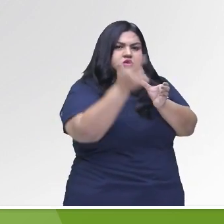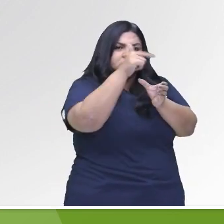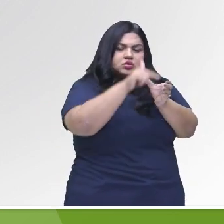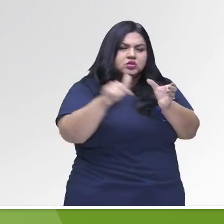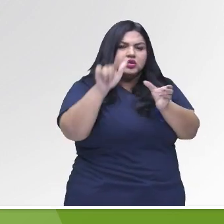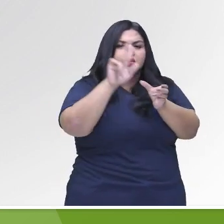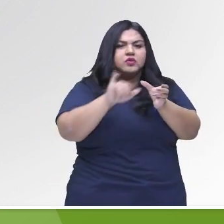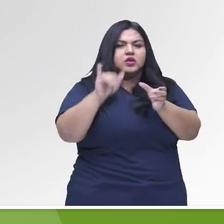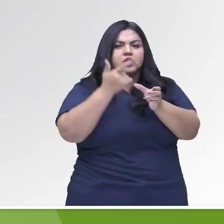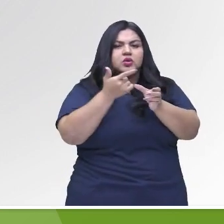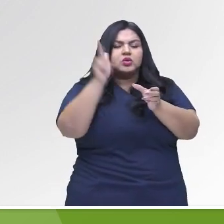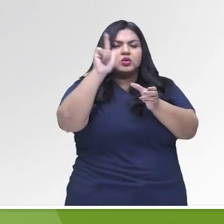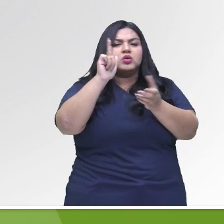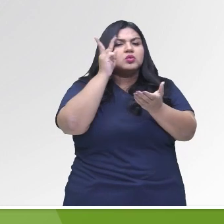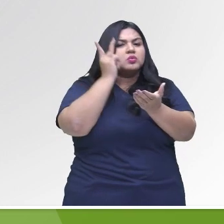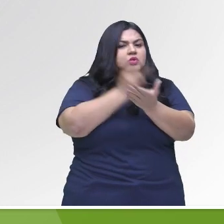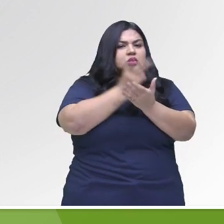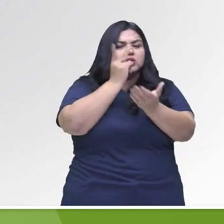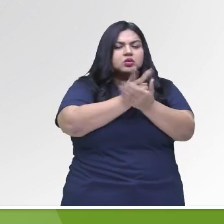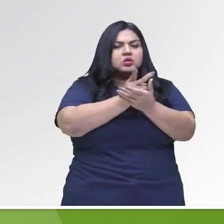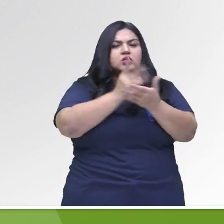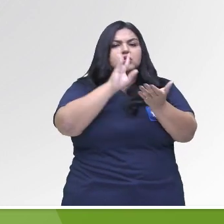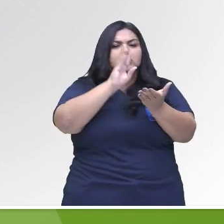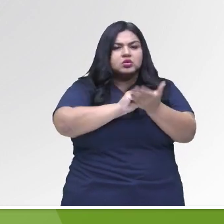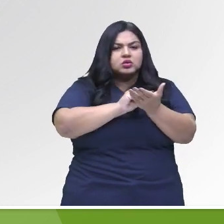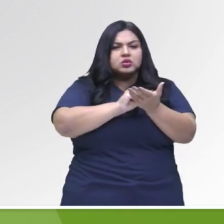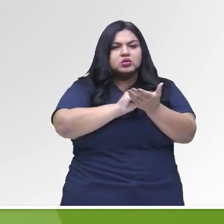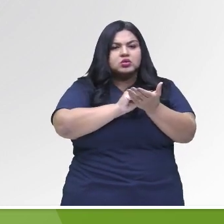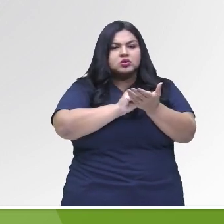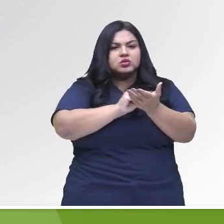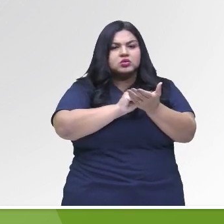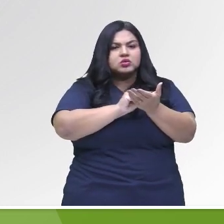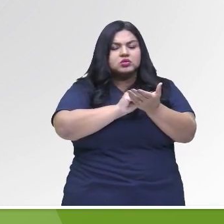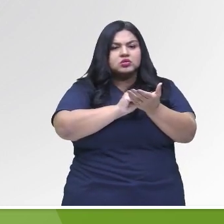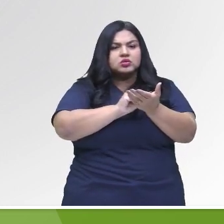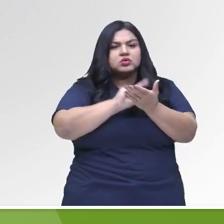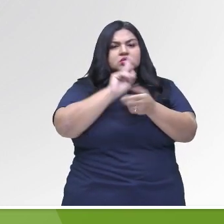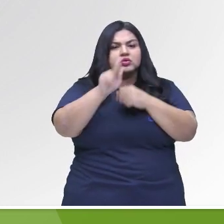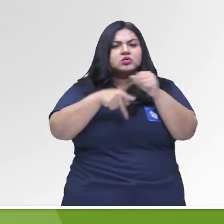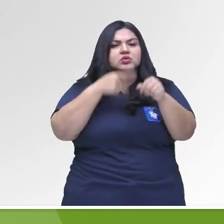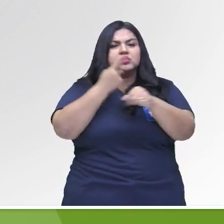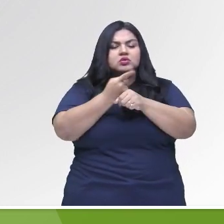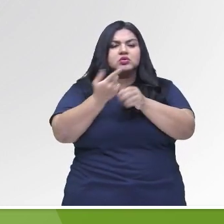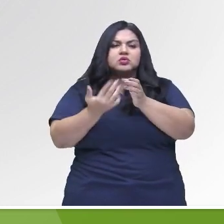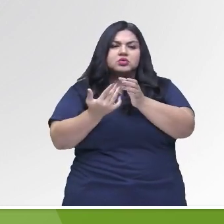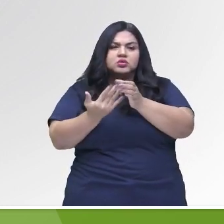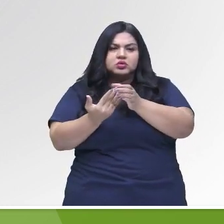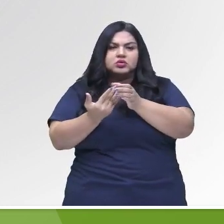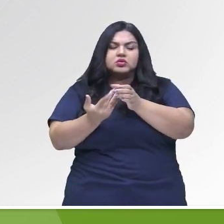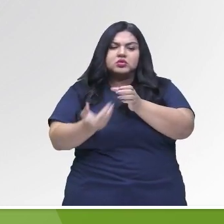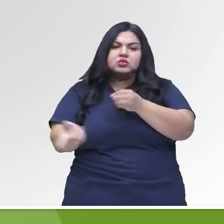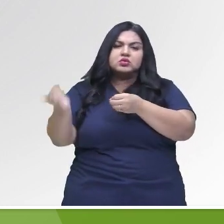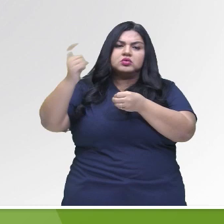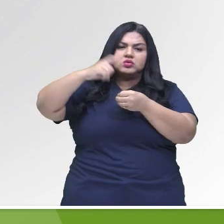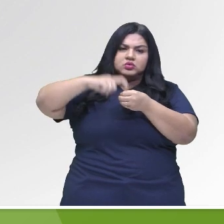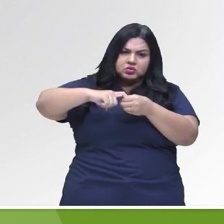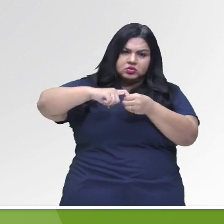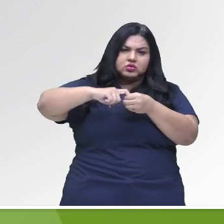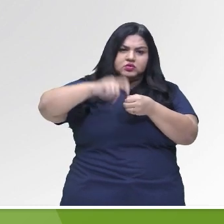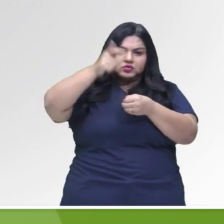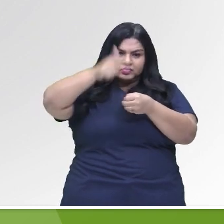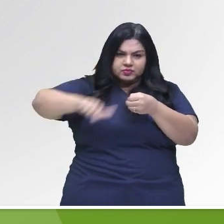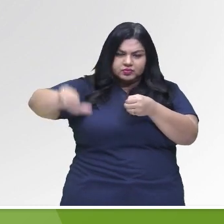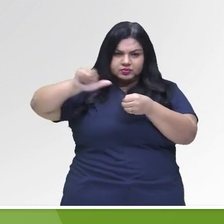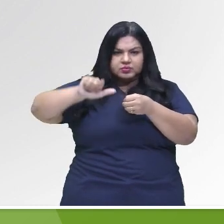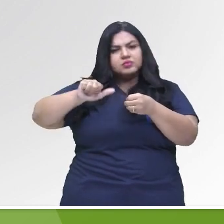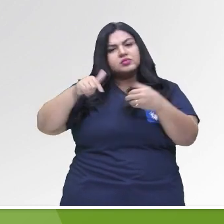vai virar o mesmo polímero, né, só que depois do aquecimento ela volta lá para virar uma sacola de novo,